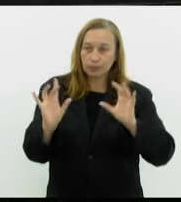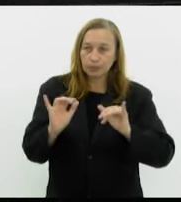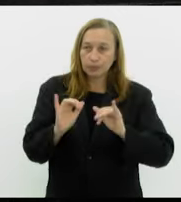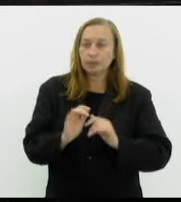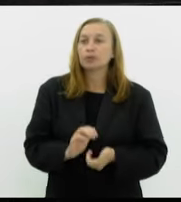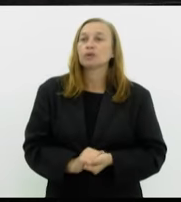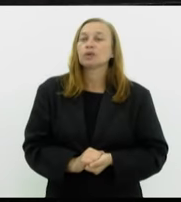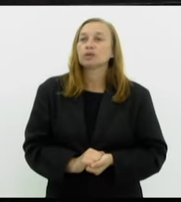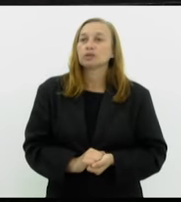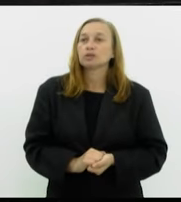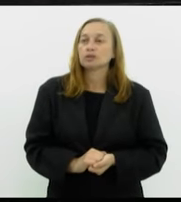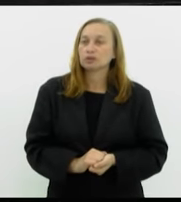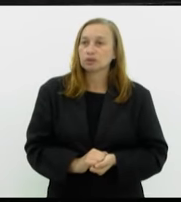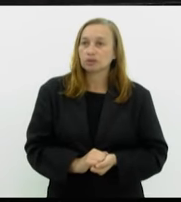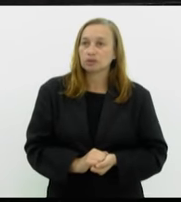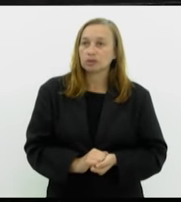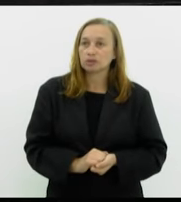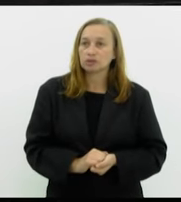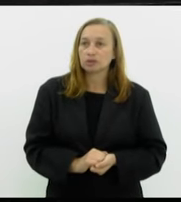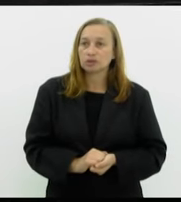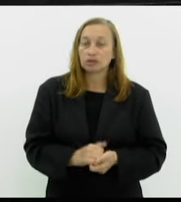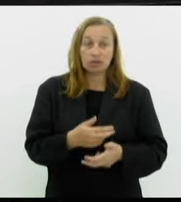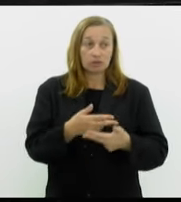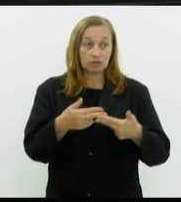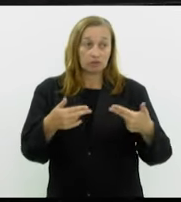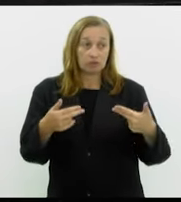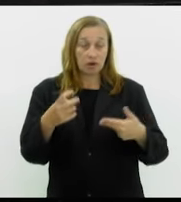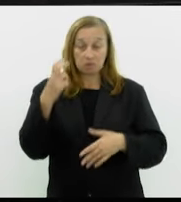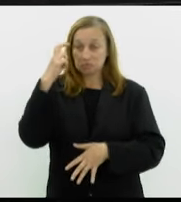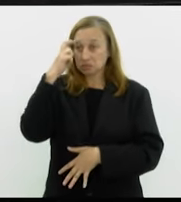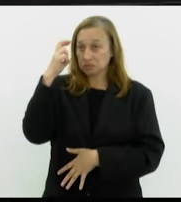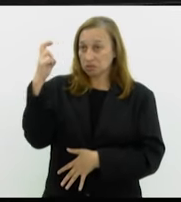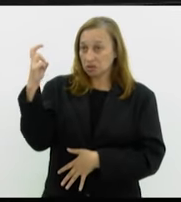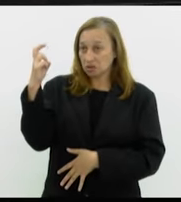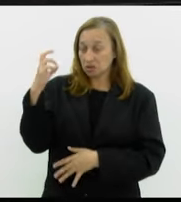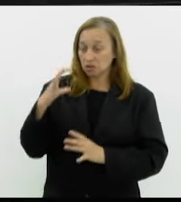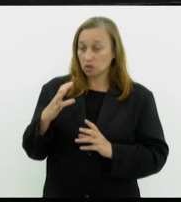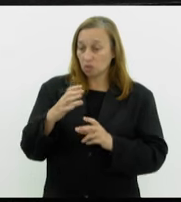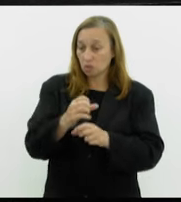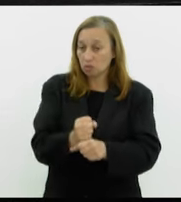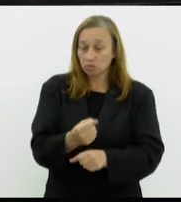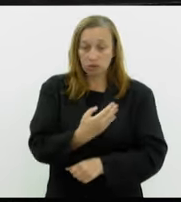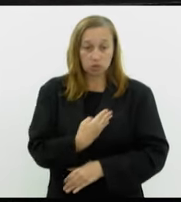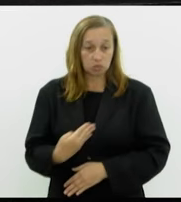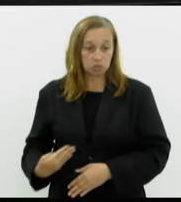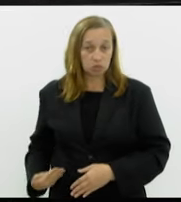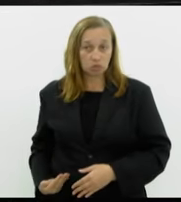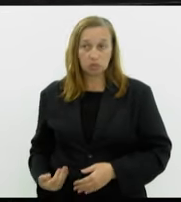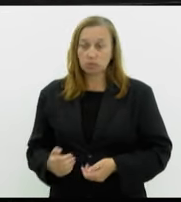de pretensos entendedores de contas públicas,